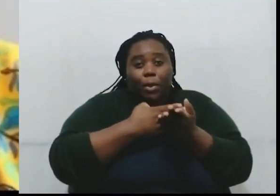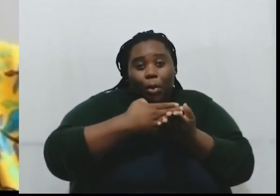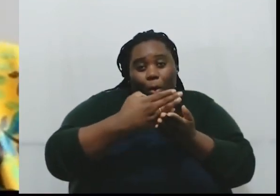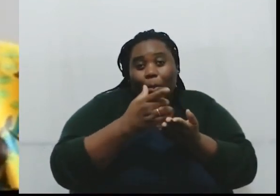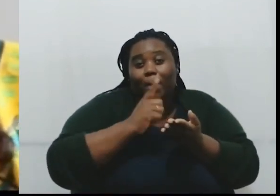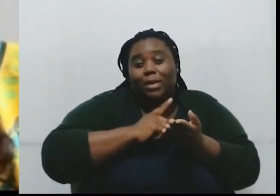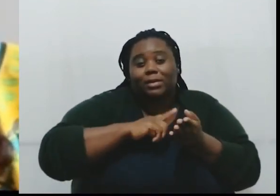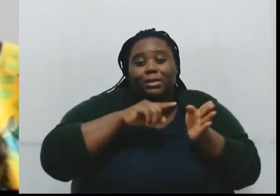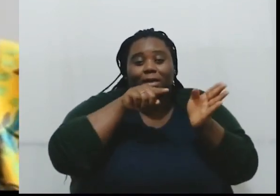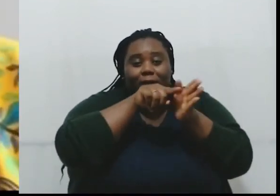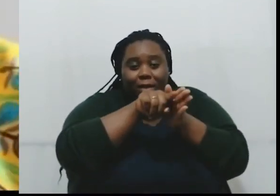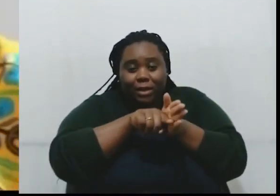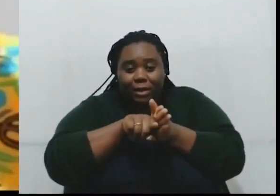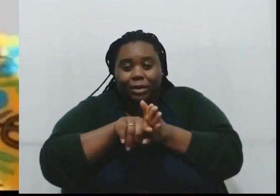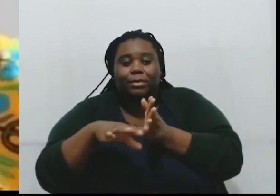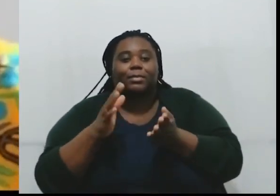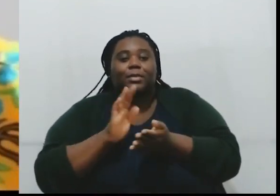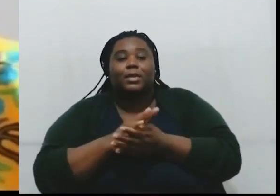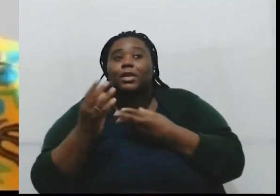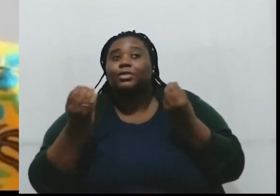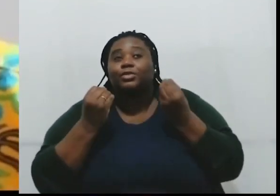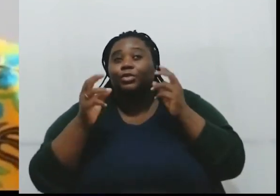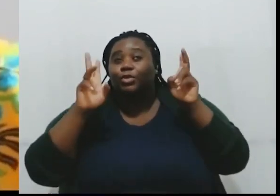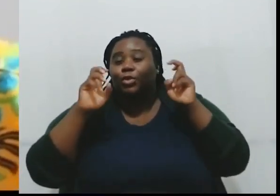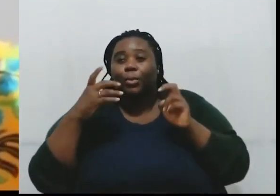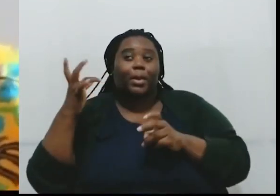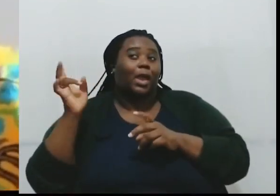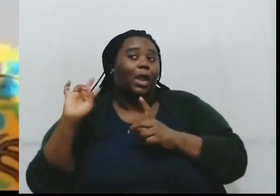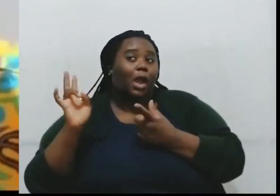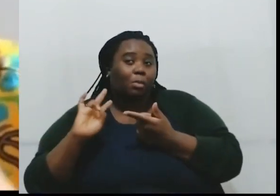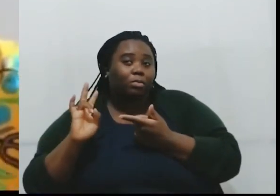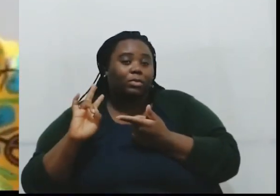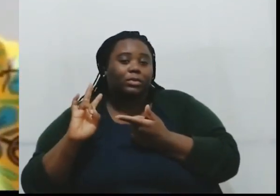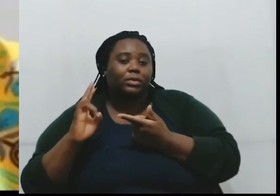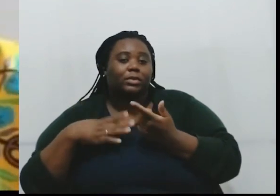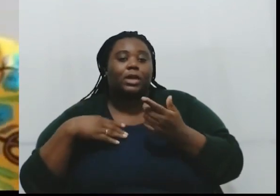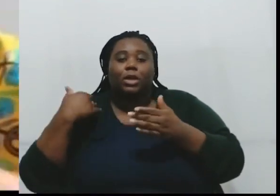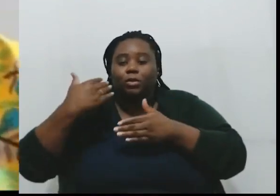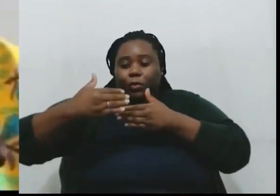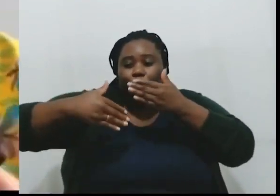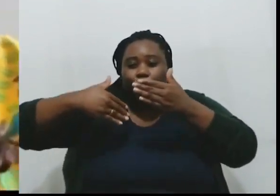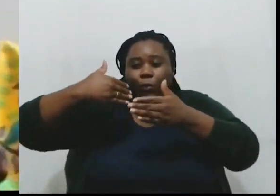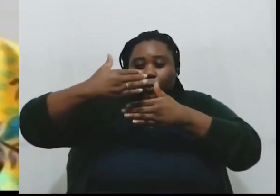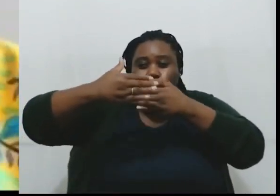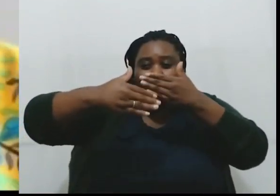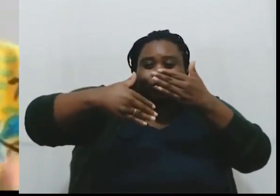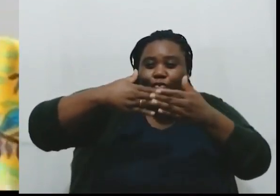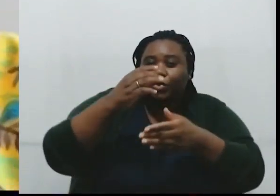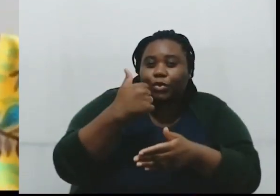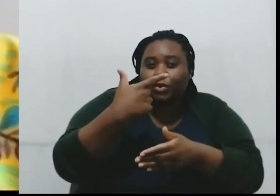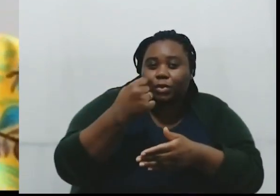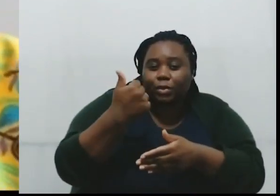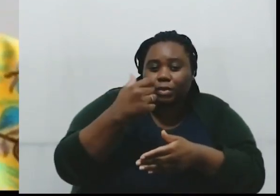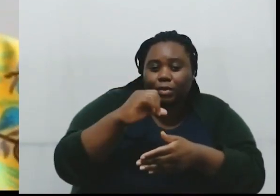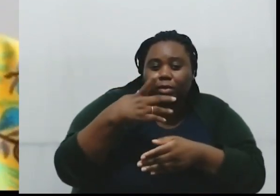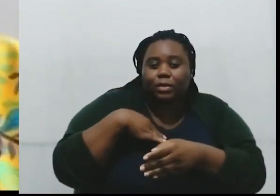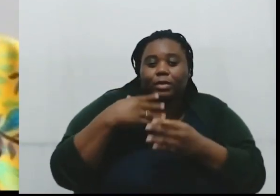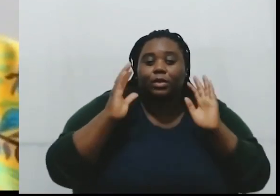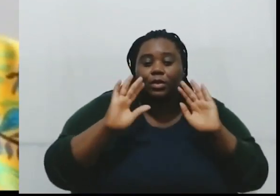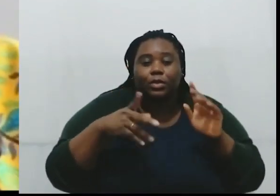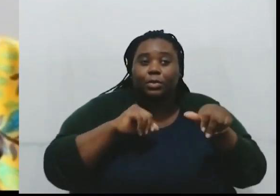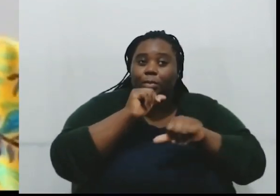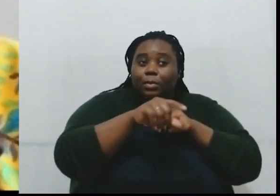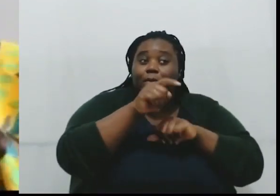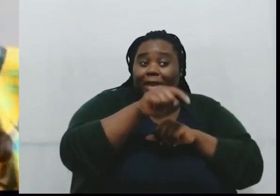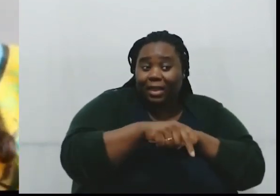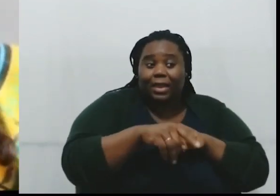da homossexualidade, ela perdura desde 2010. Eu vim para cá, já comecei a montar peça, mas o foco da pesquisa mesmo